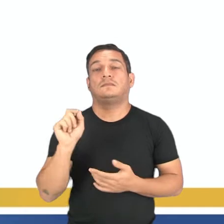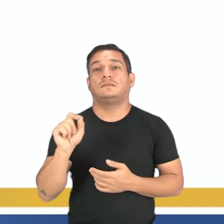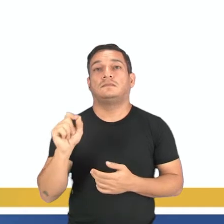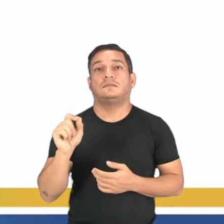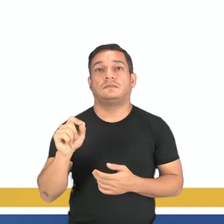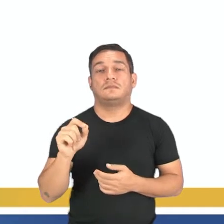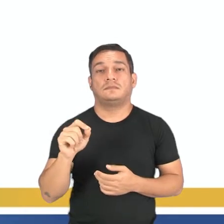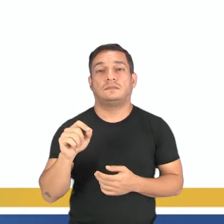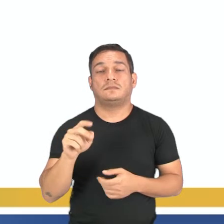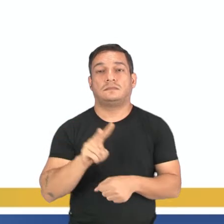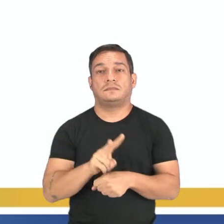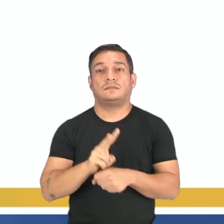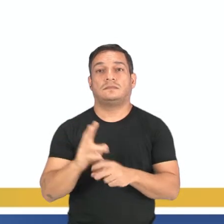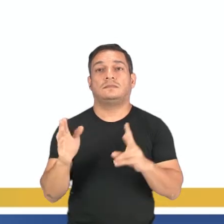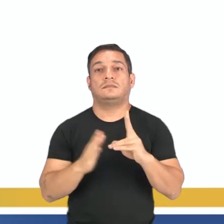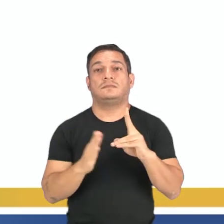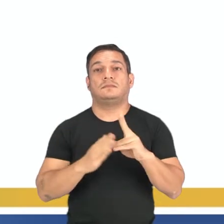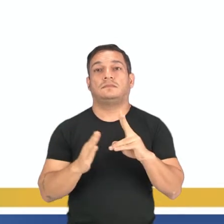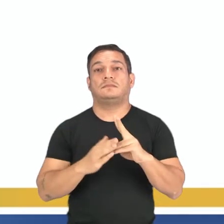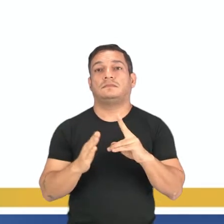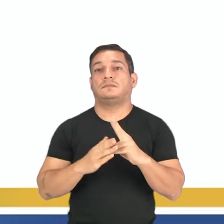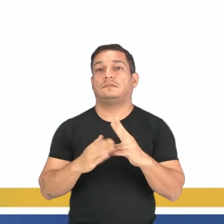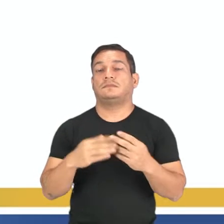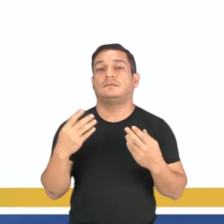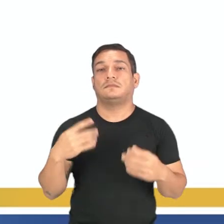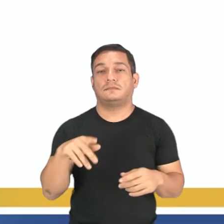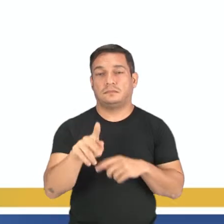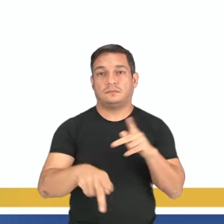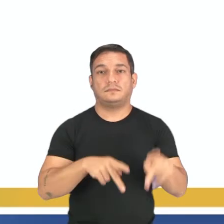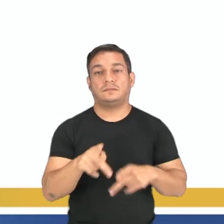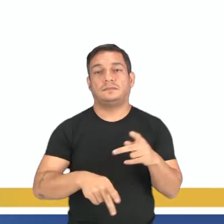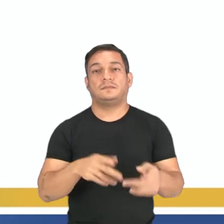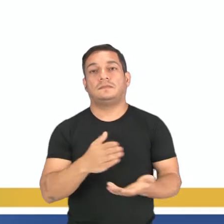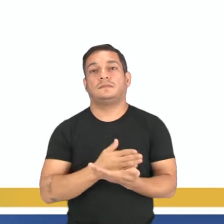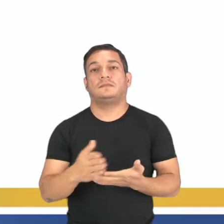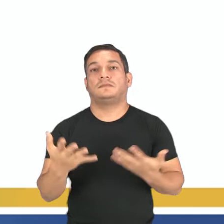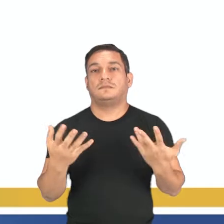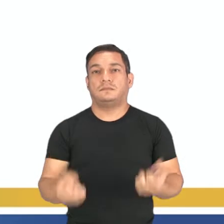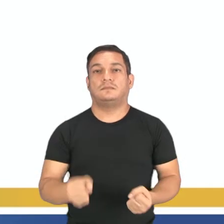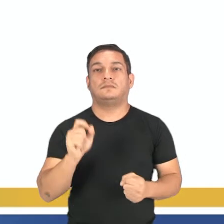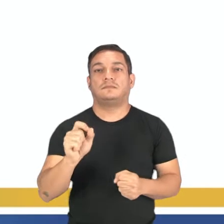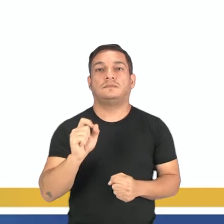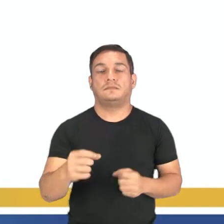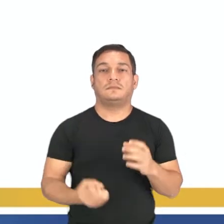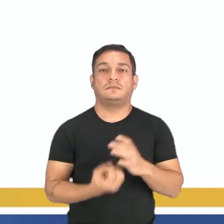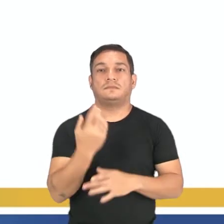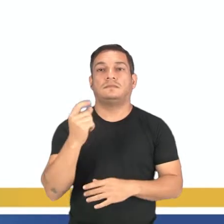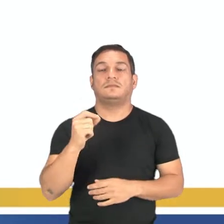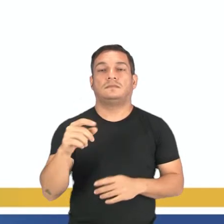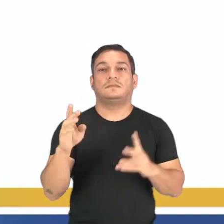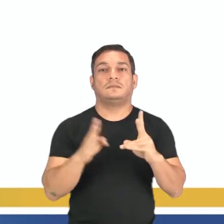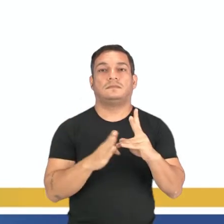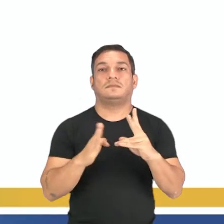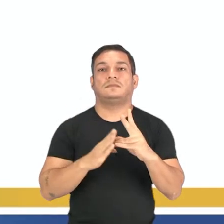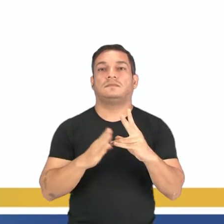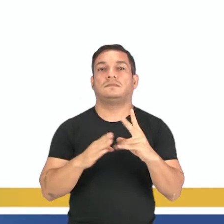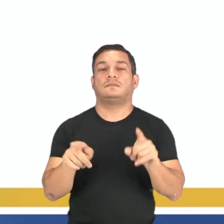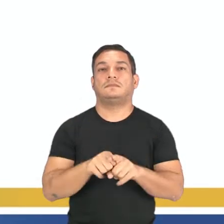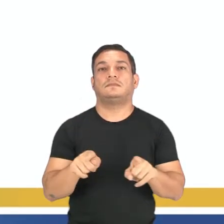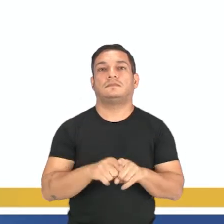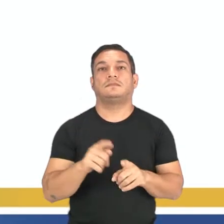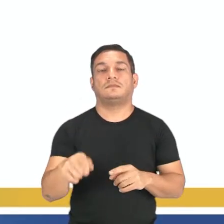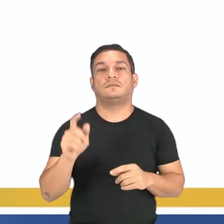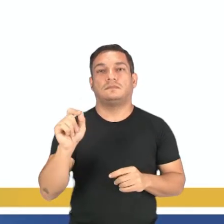a tratar o índio com outro olhar, para que a população começasse a aceitar a origem indígena como também